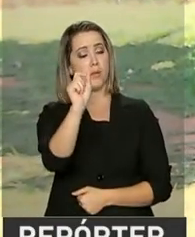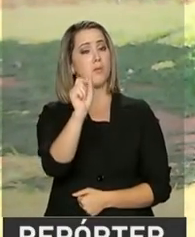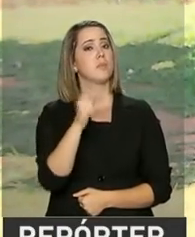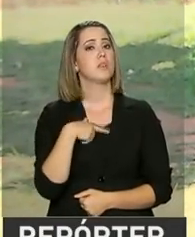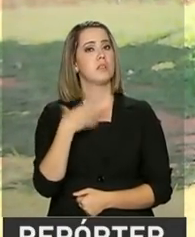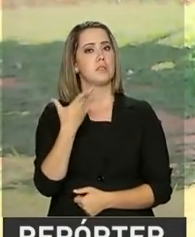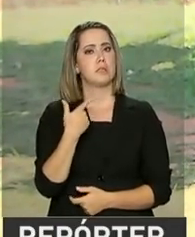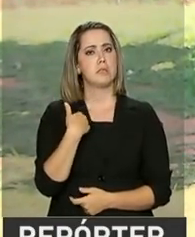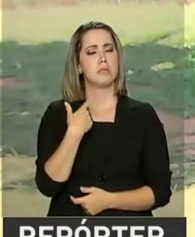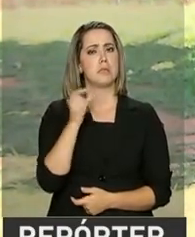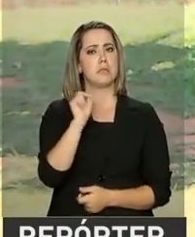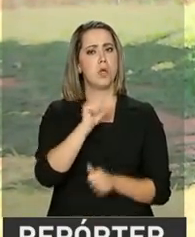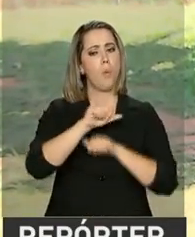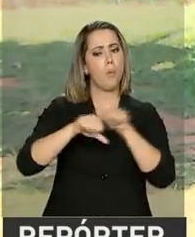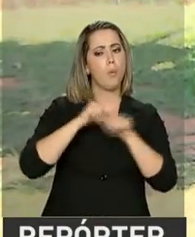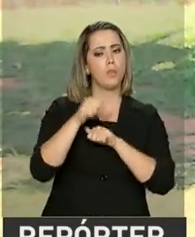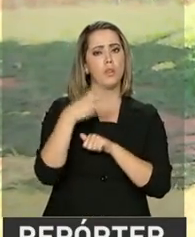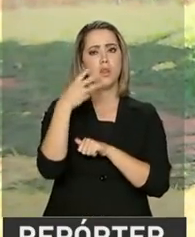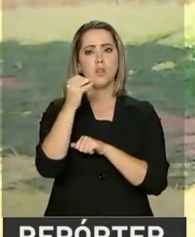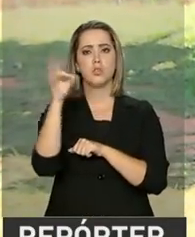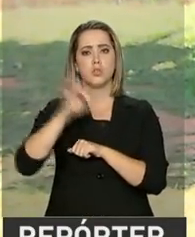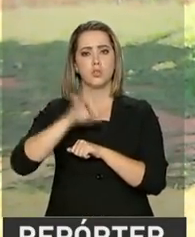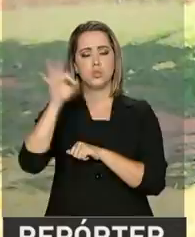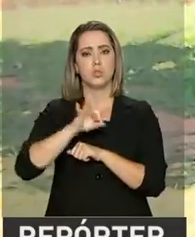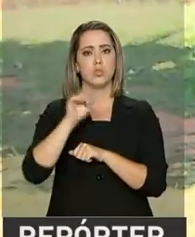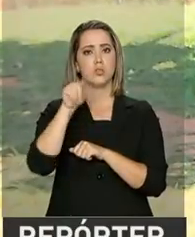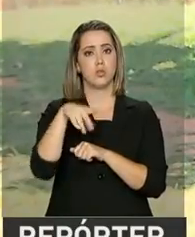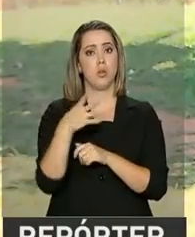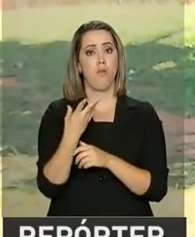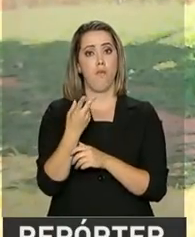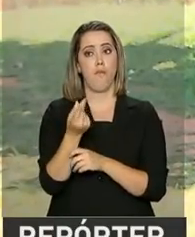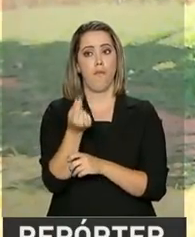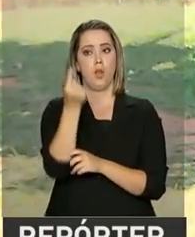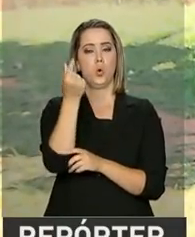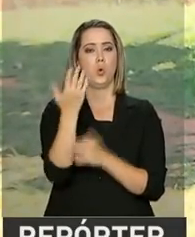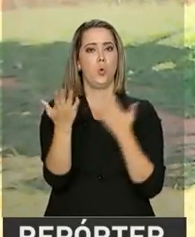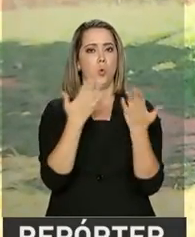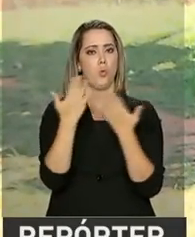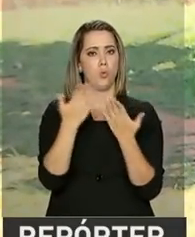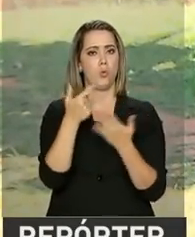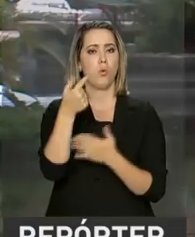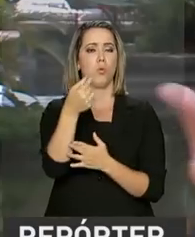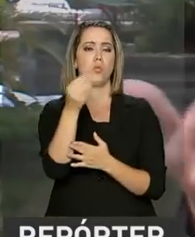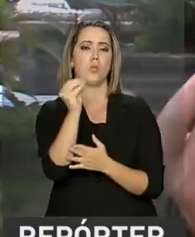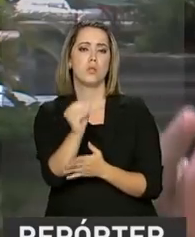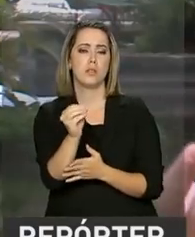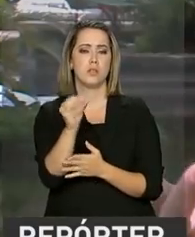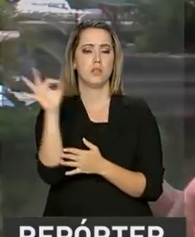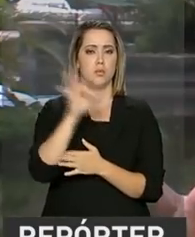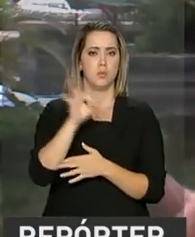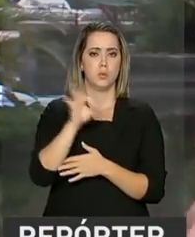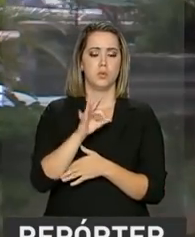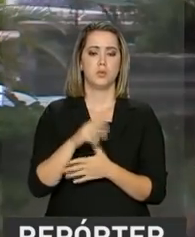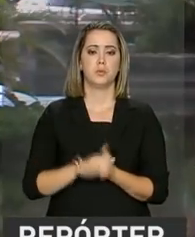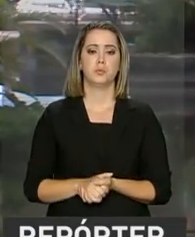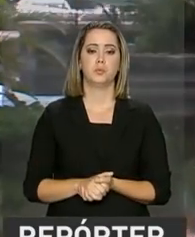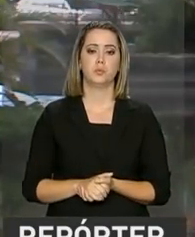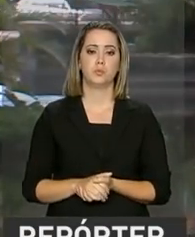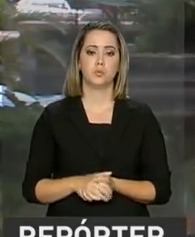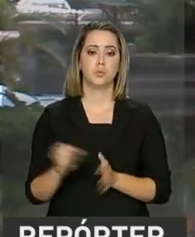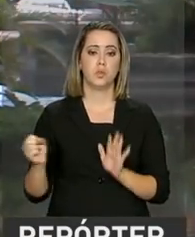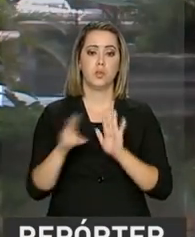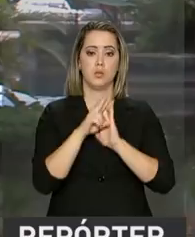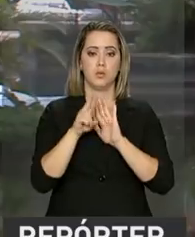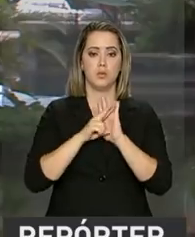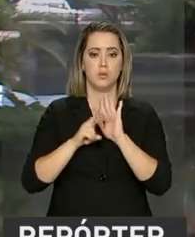pedágio e 30% como ficaria minha aposentadoria será integral com paridade ou 70% com as novas regras os servidores